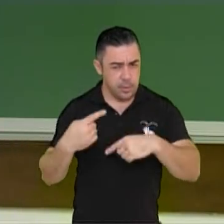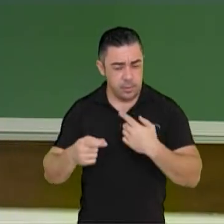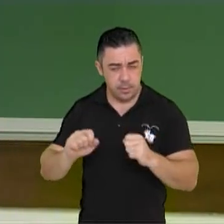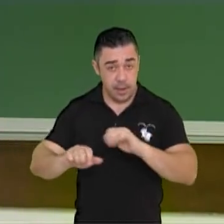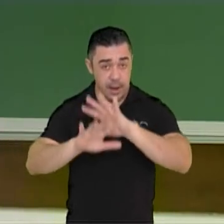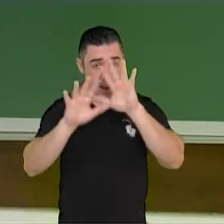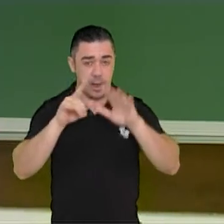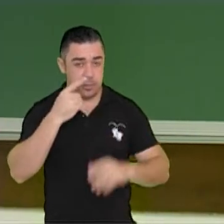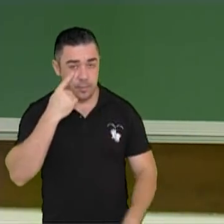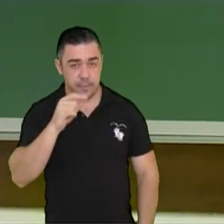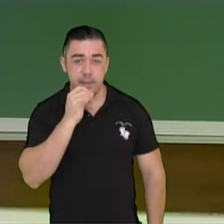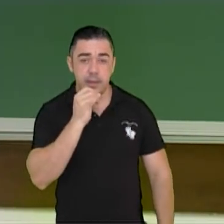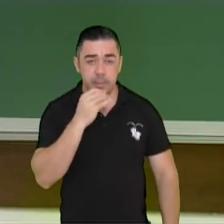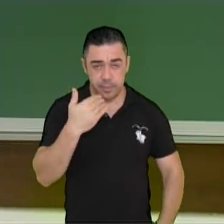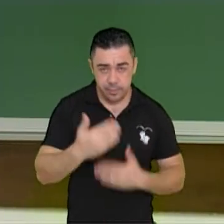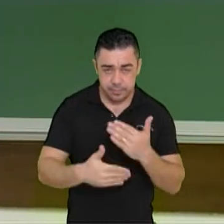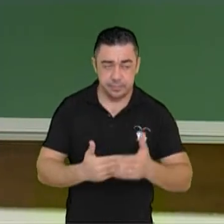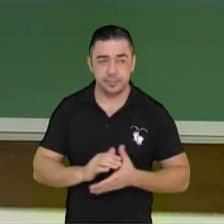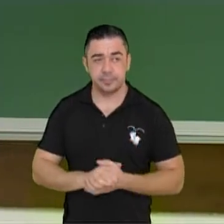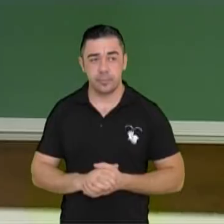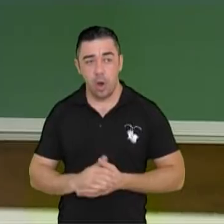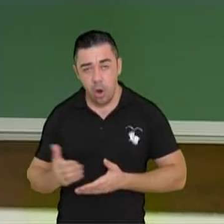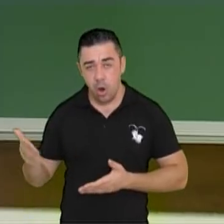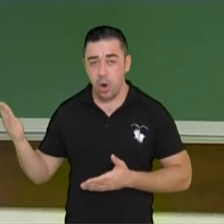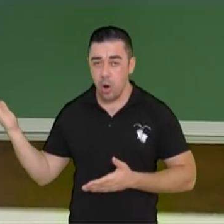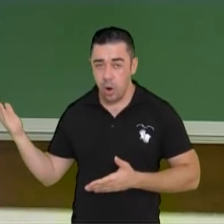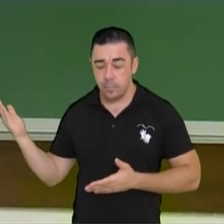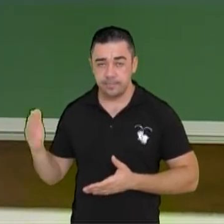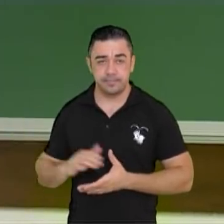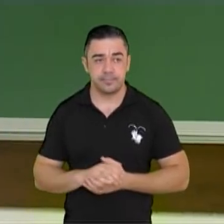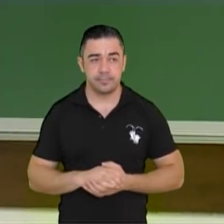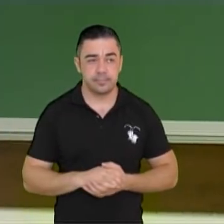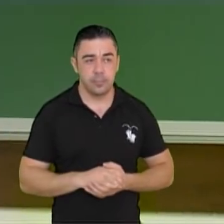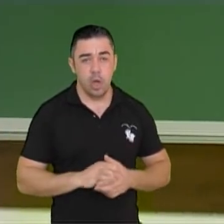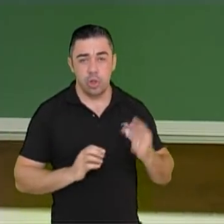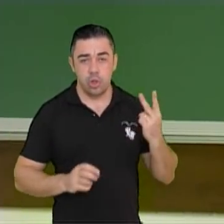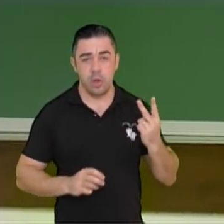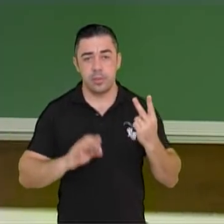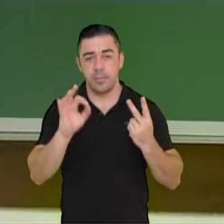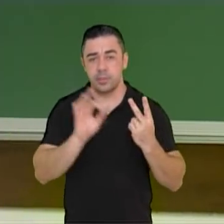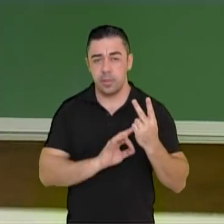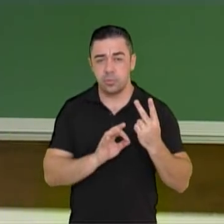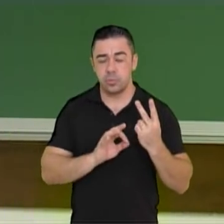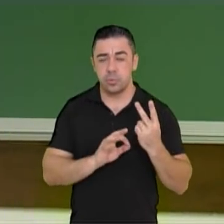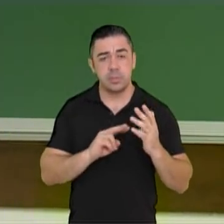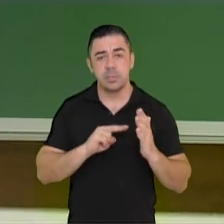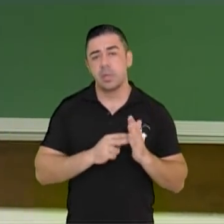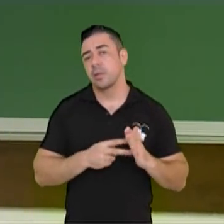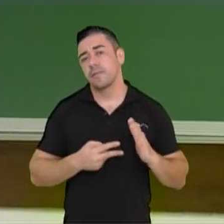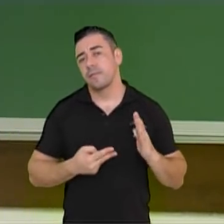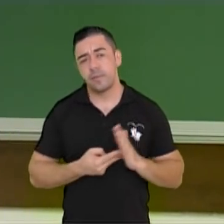claro com os exemplos. Olha aqui, ó, 2%. O que é o